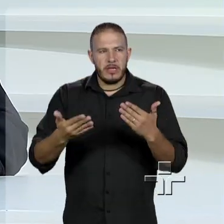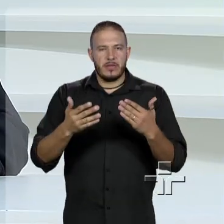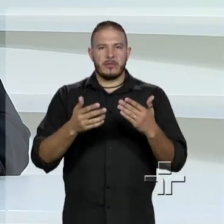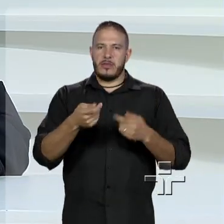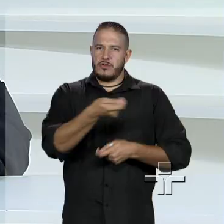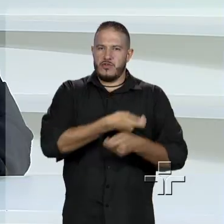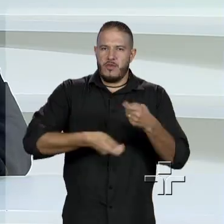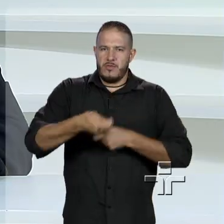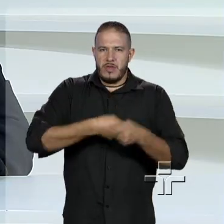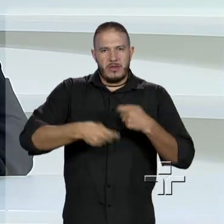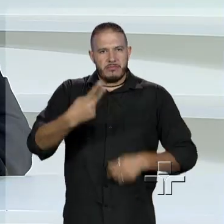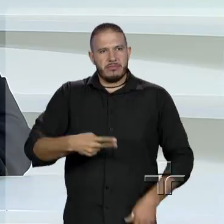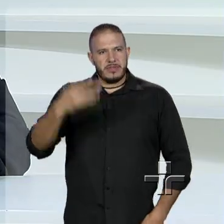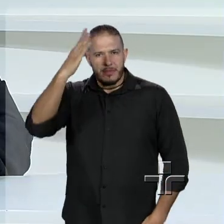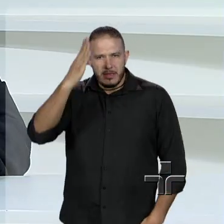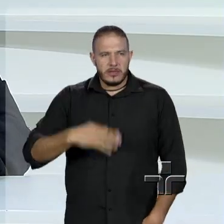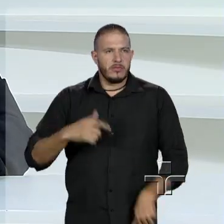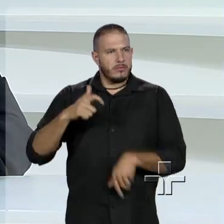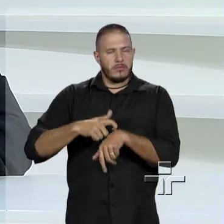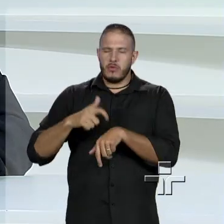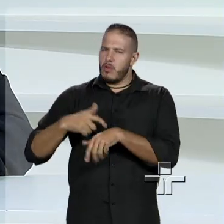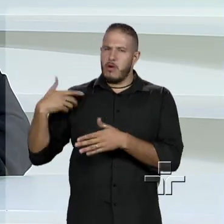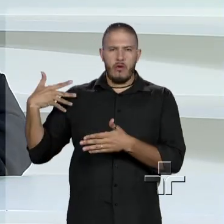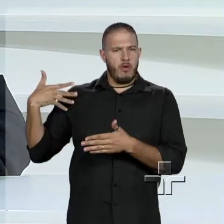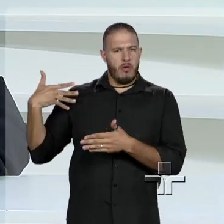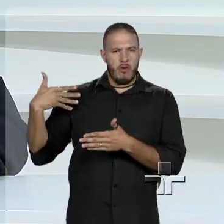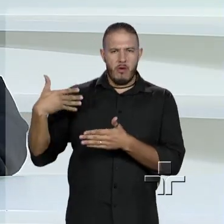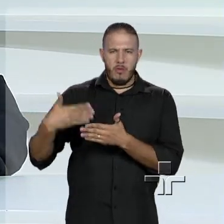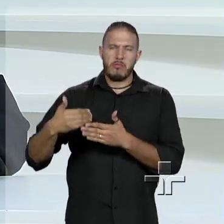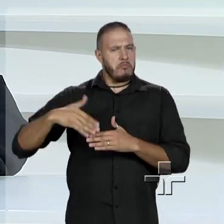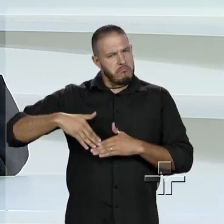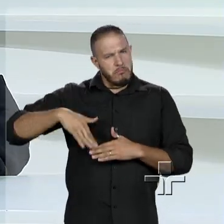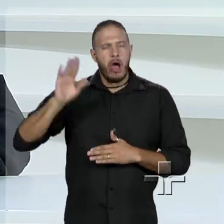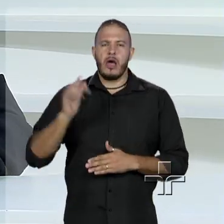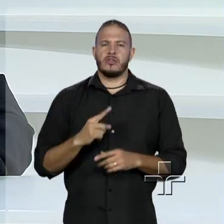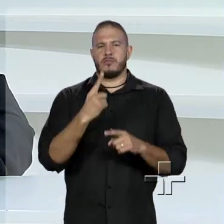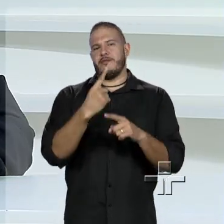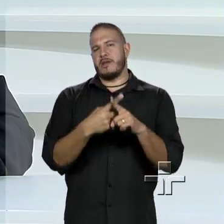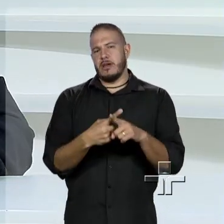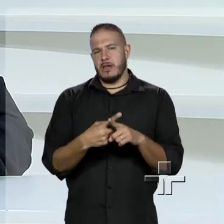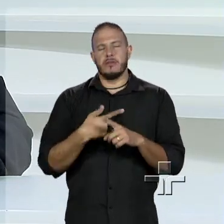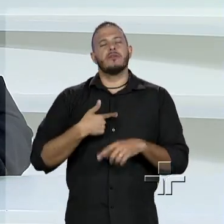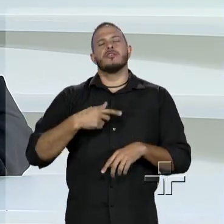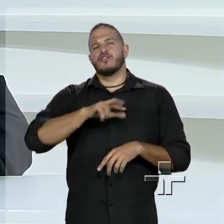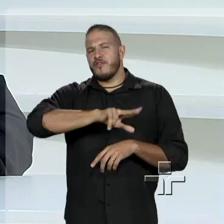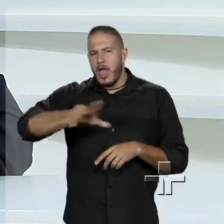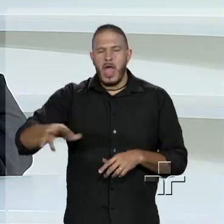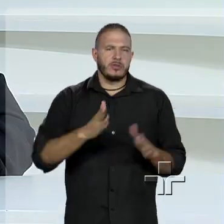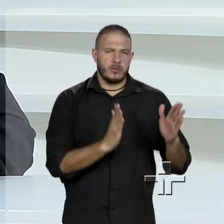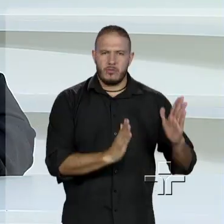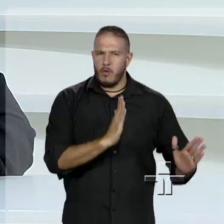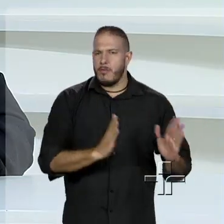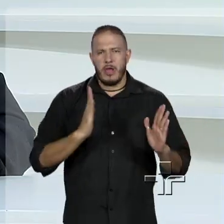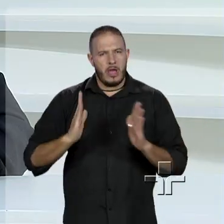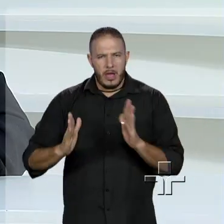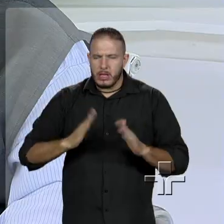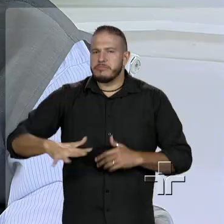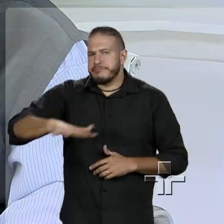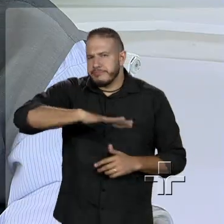desse país um longo período, mais de uma vez, em várias conjunturas, em vários